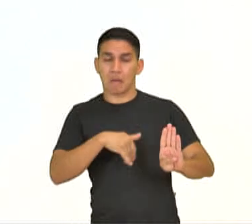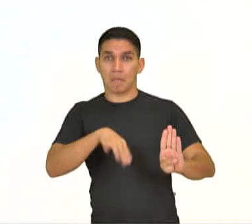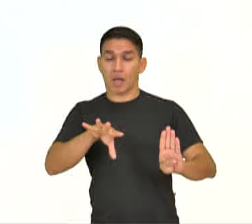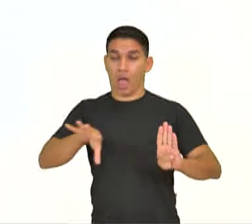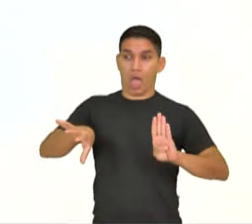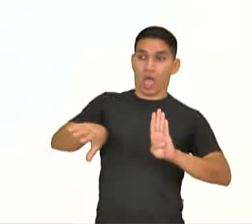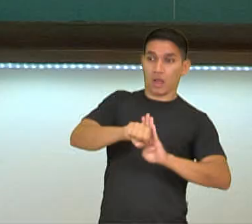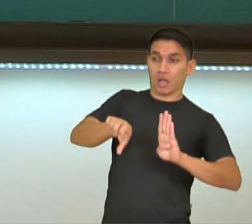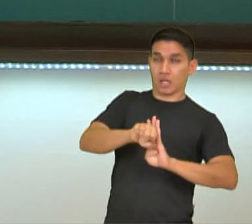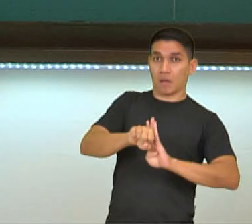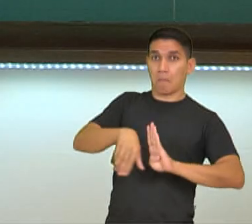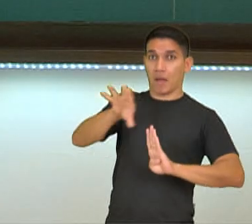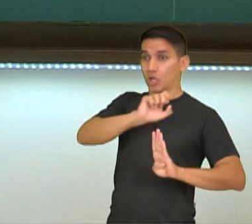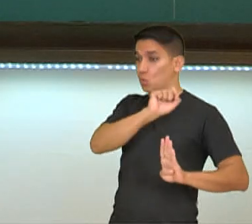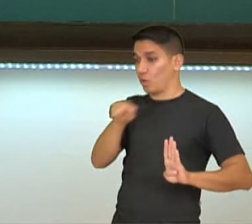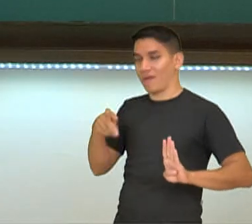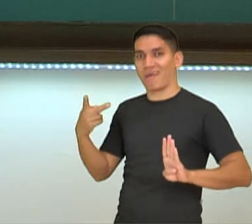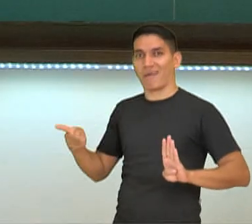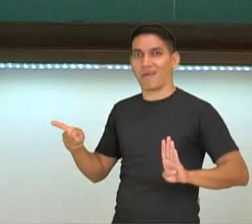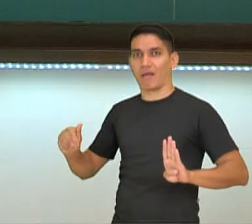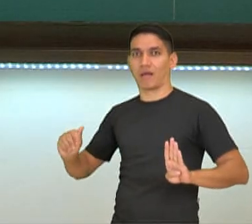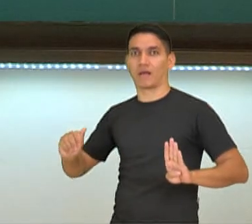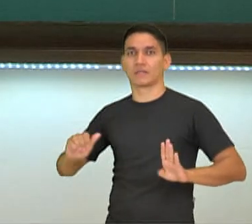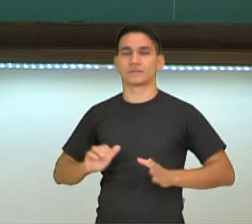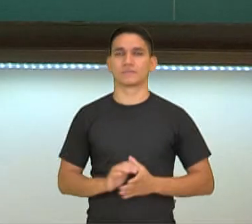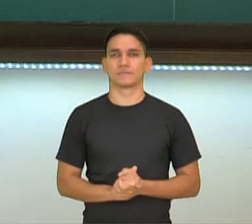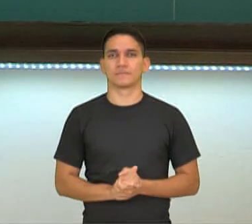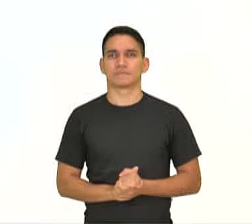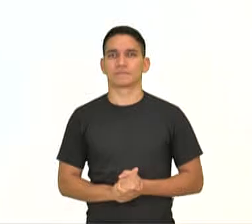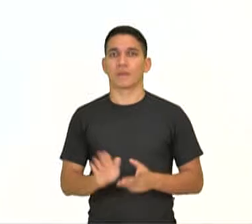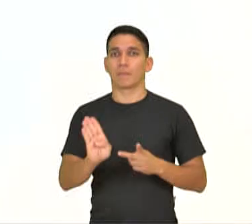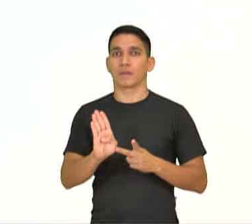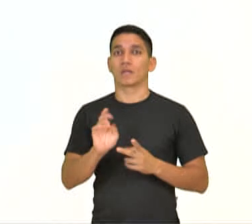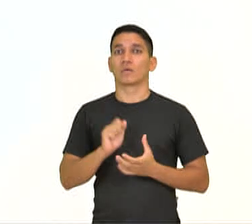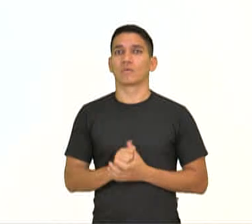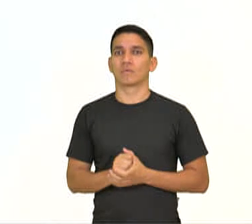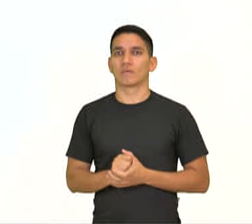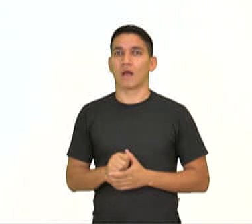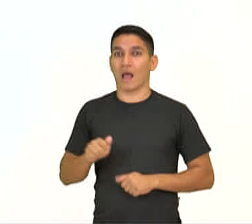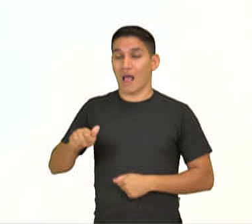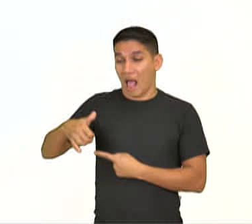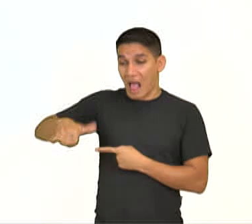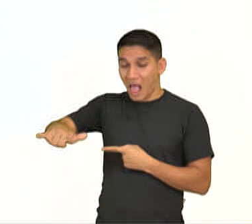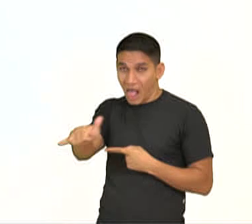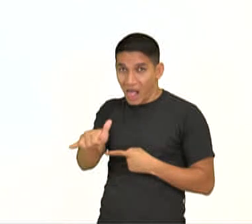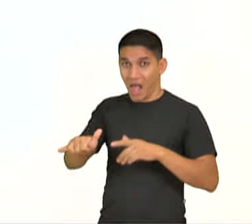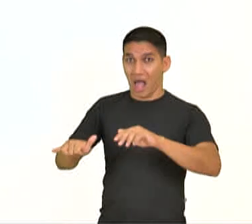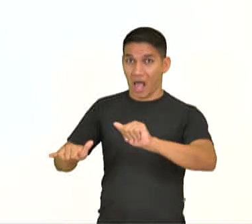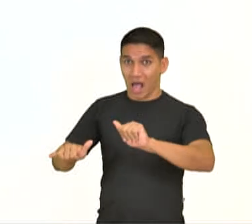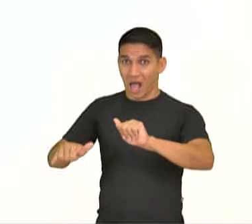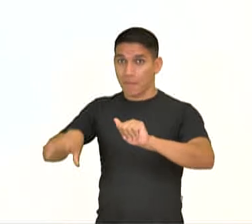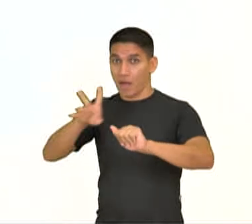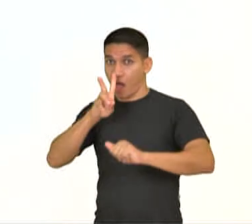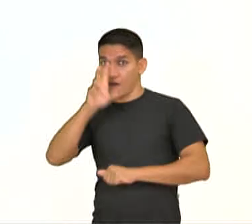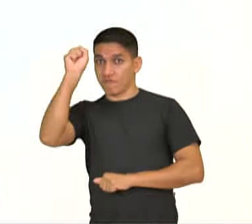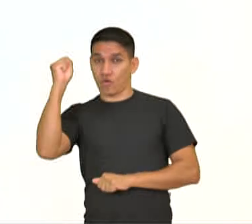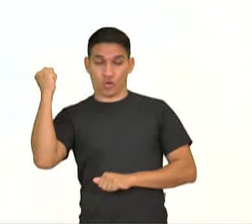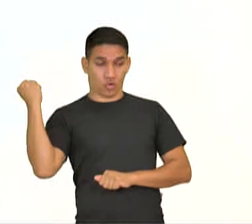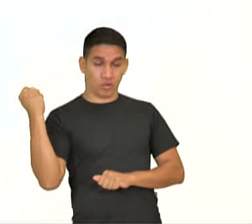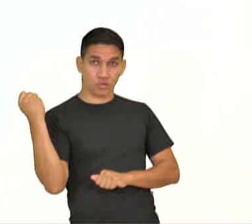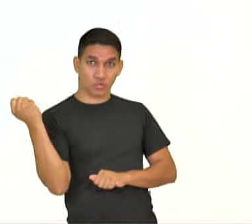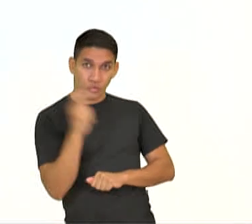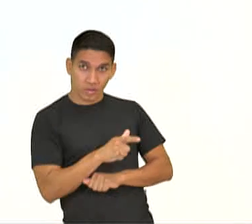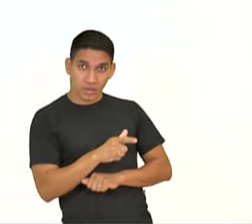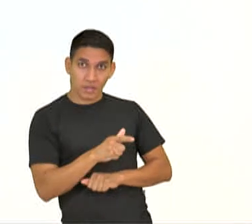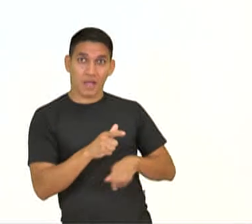que sentida por A. Ok? Letra B. O campo elétrico da carga A é mais intenso e a força sentida